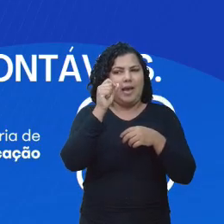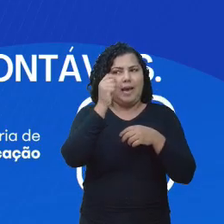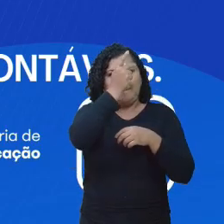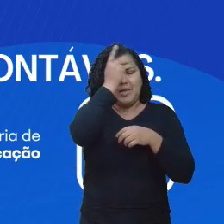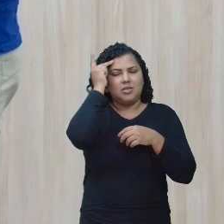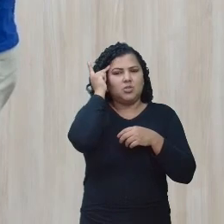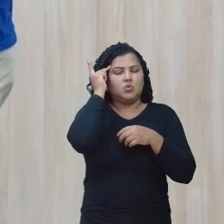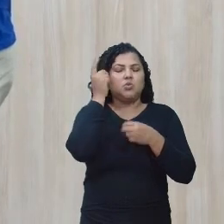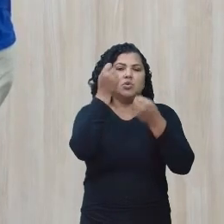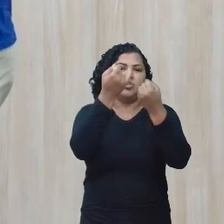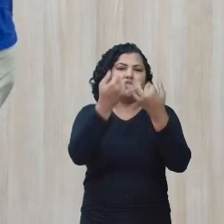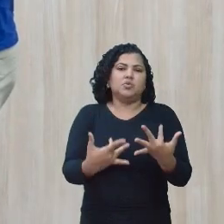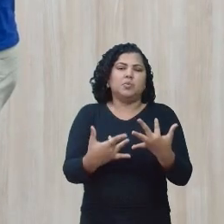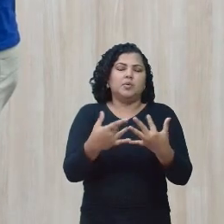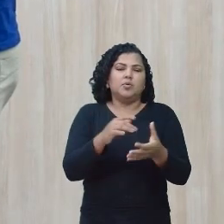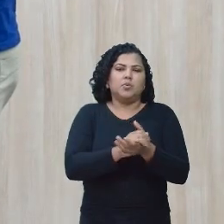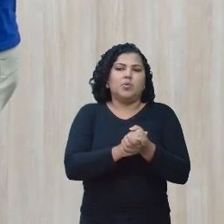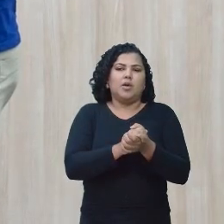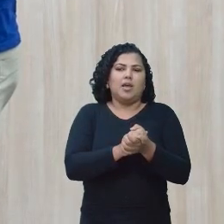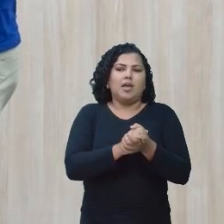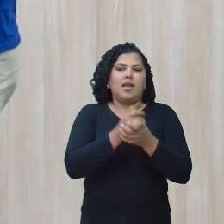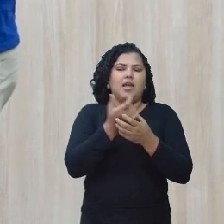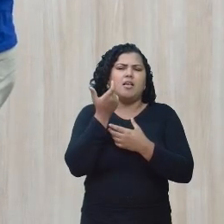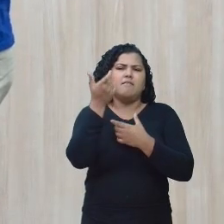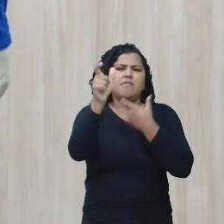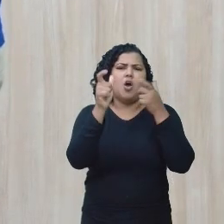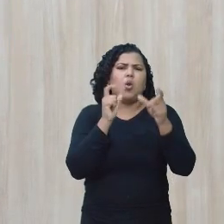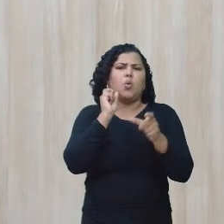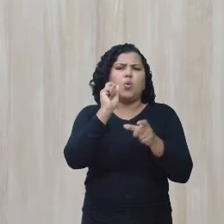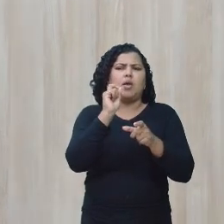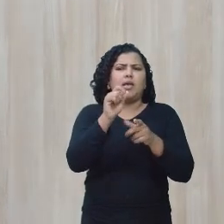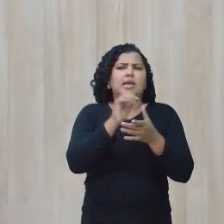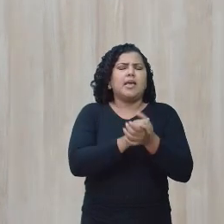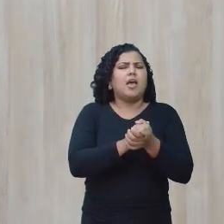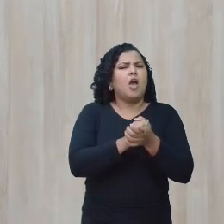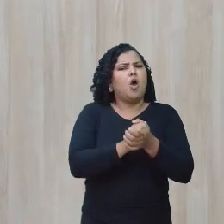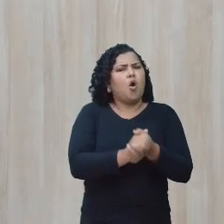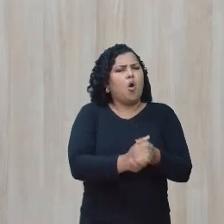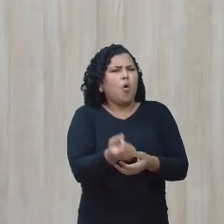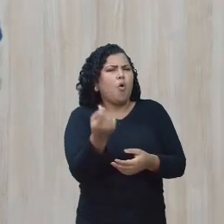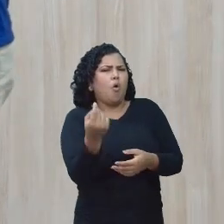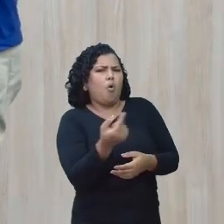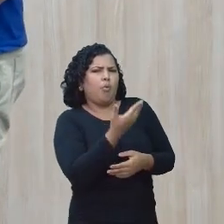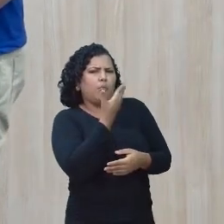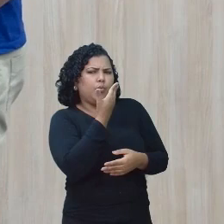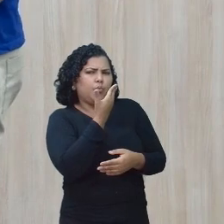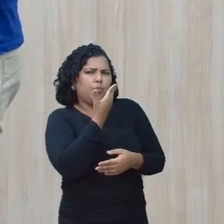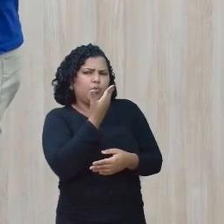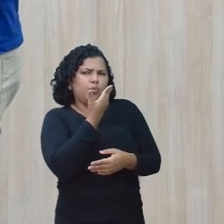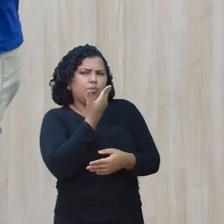falou aqui, ó. Perceba que ele falou aqui: Steph, will you marry me?